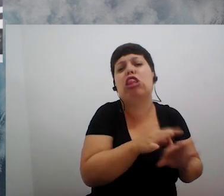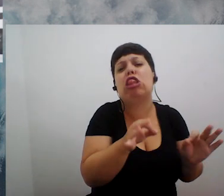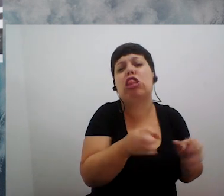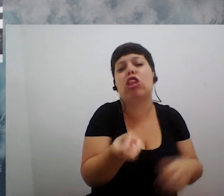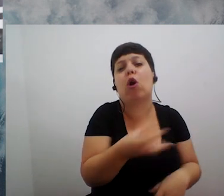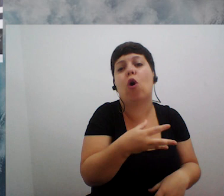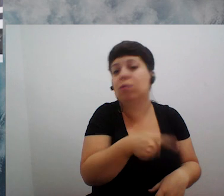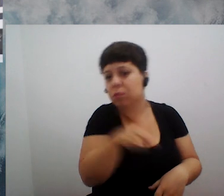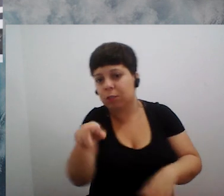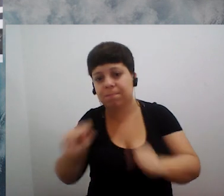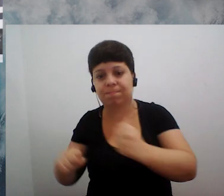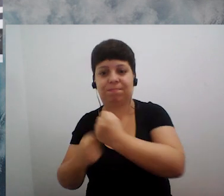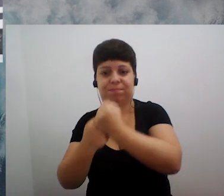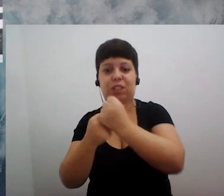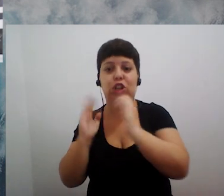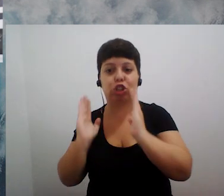potencializar o que já existe.